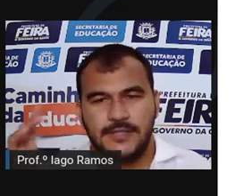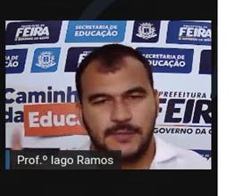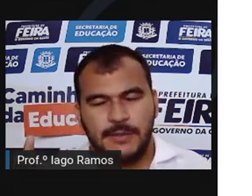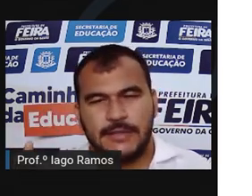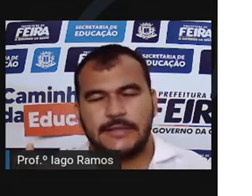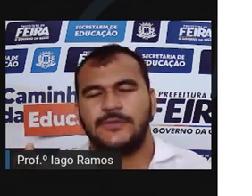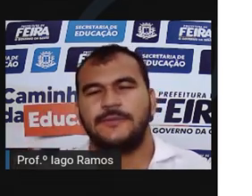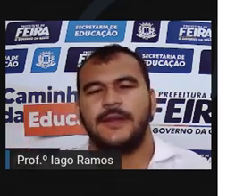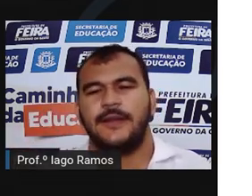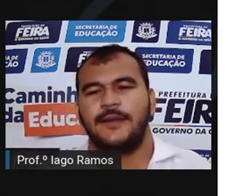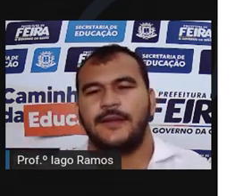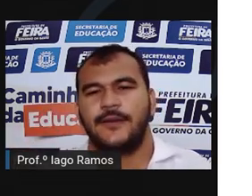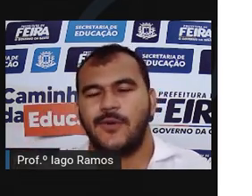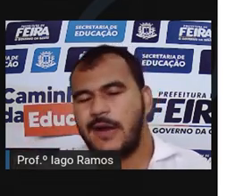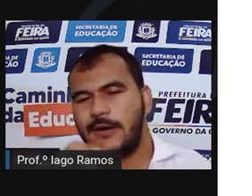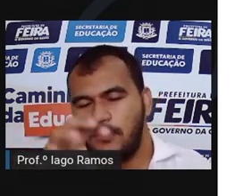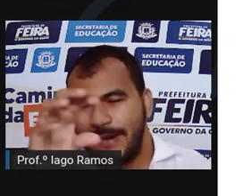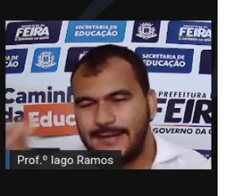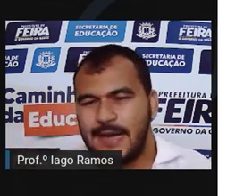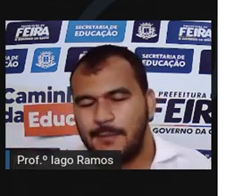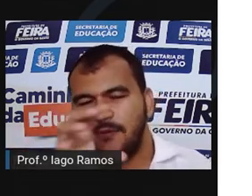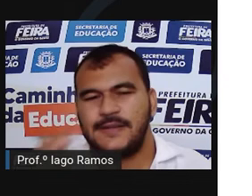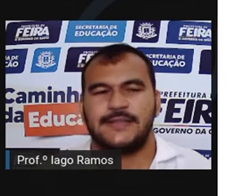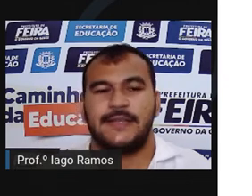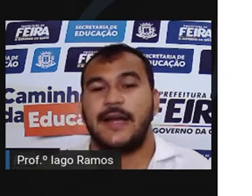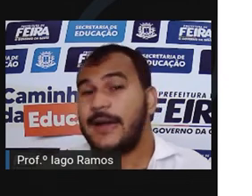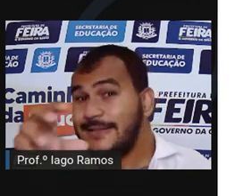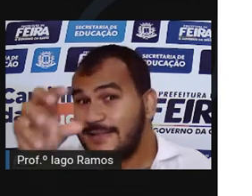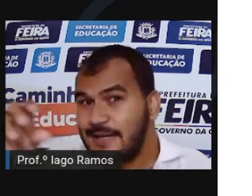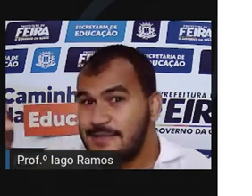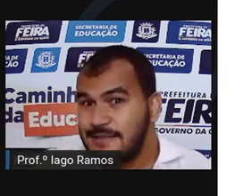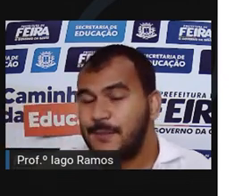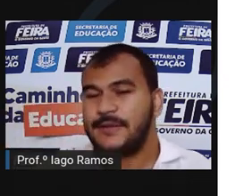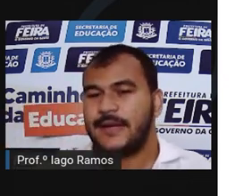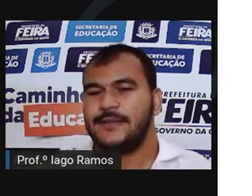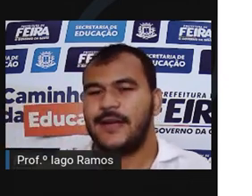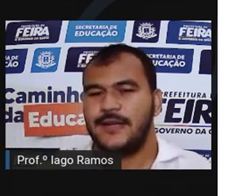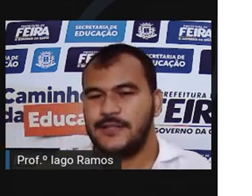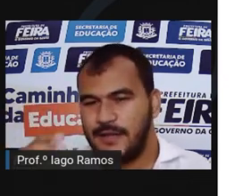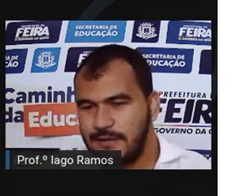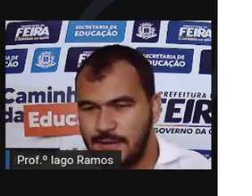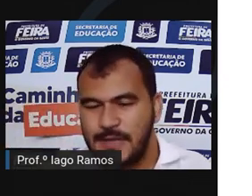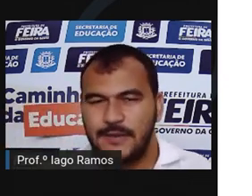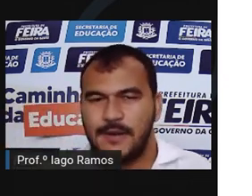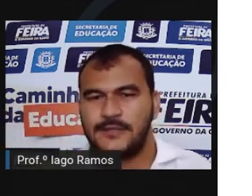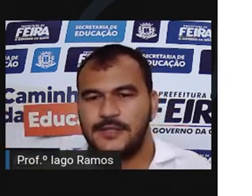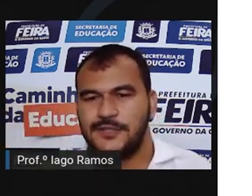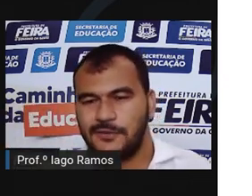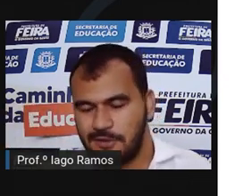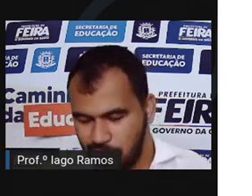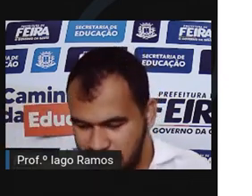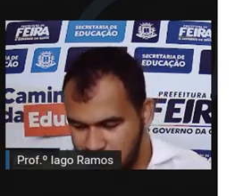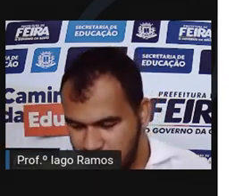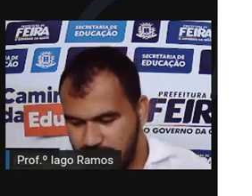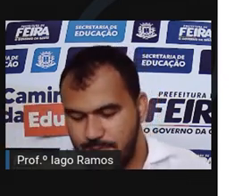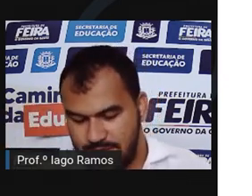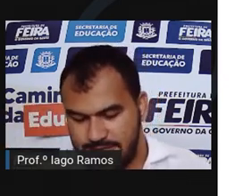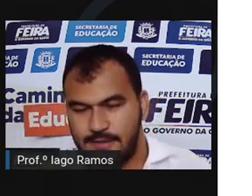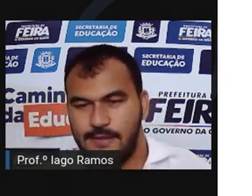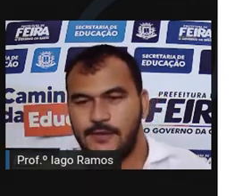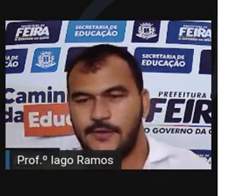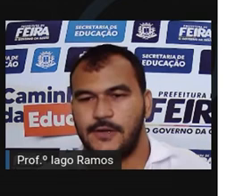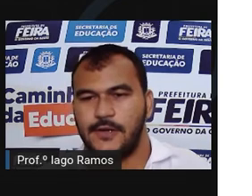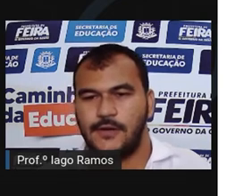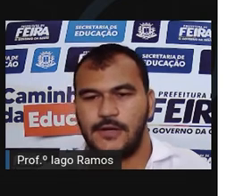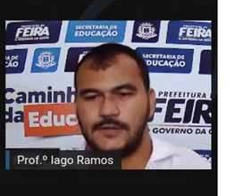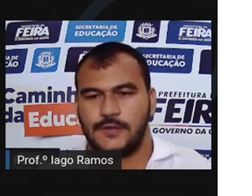para ir te explicando né como é que dá para fazer a interdisciplinaridade entre a matemática história com isso que